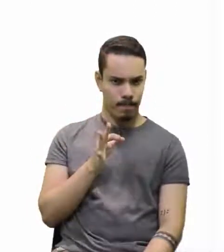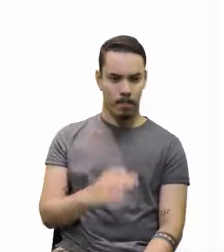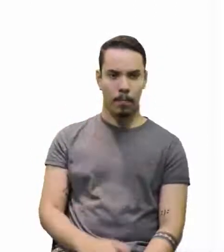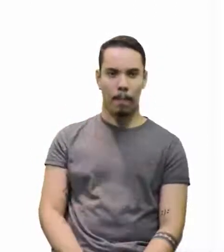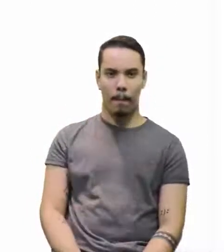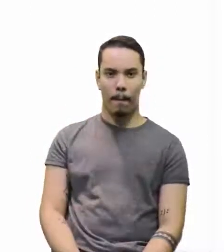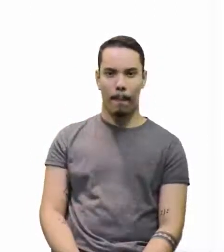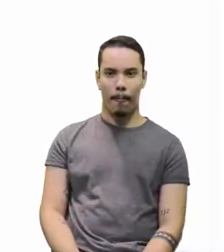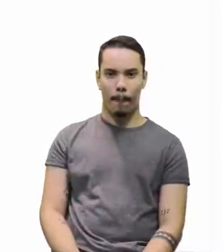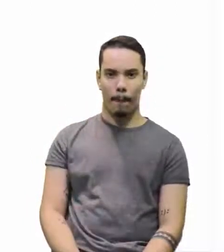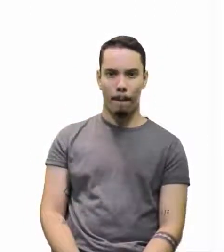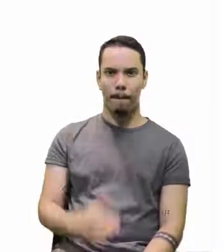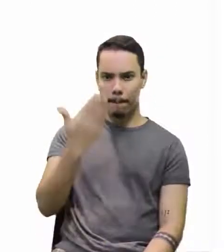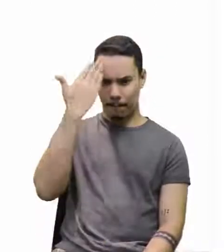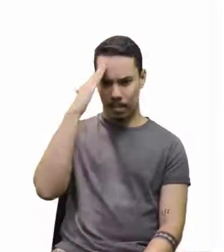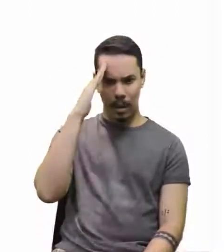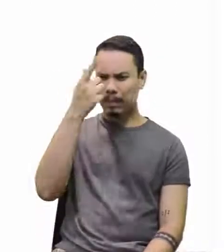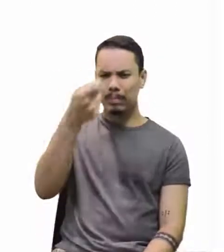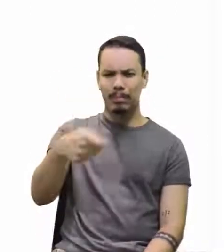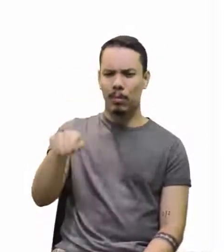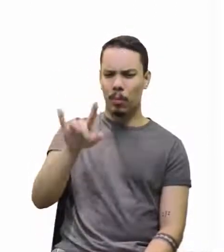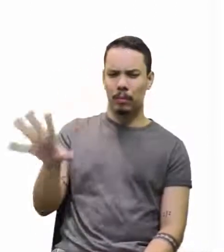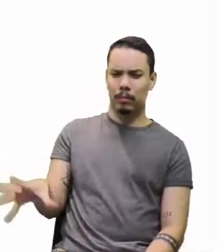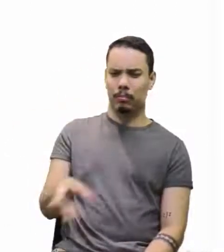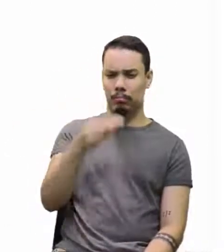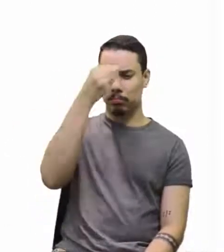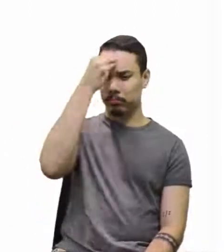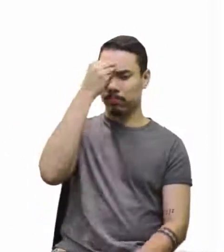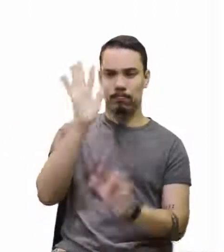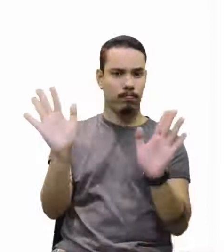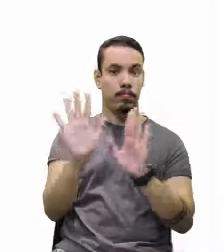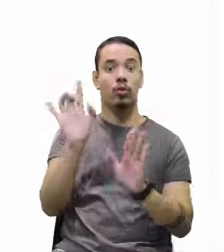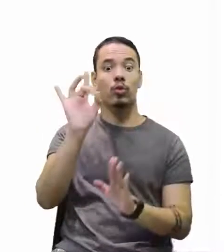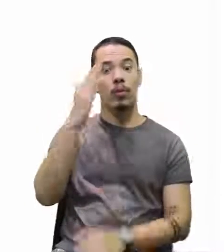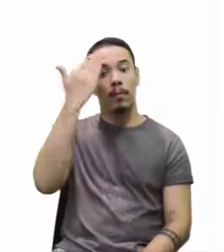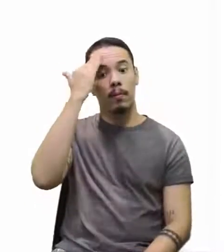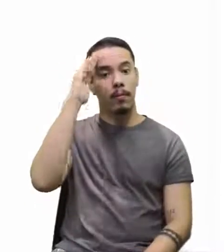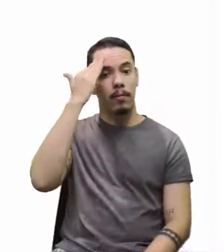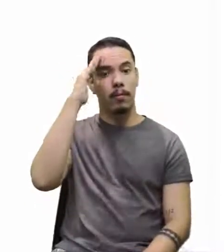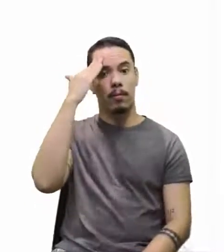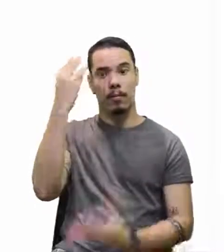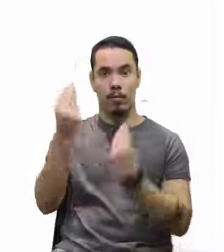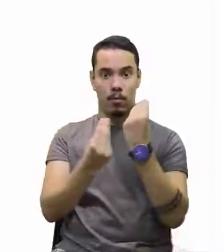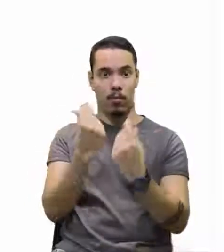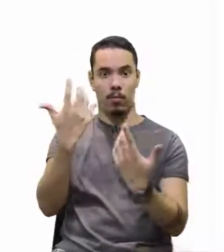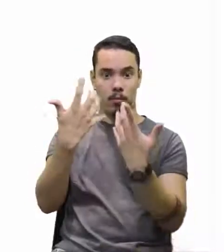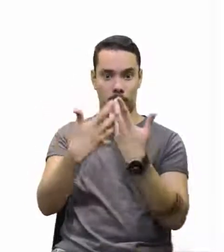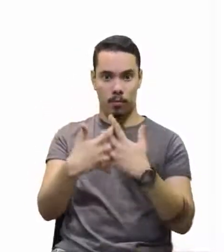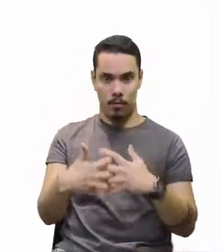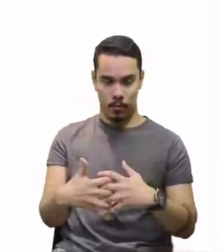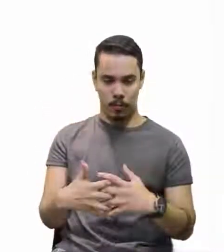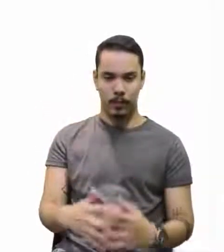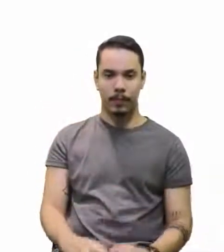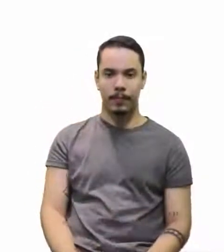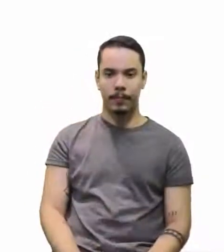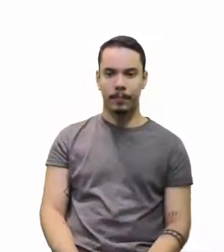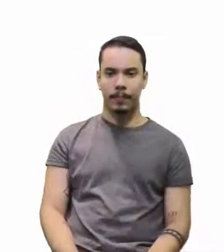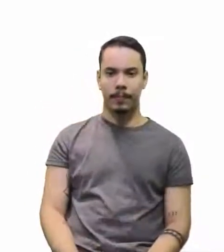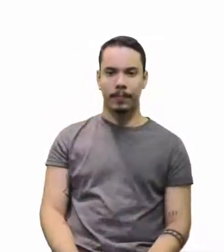Acho que bem tranquilo aí, não precisa decorar nada disso, só para entender de onde veio esses números. Tá?